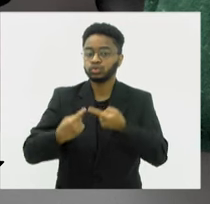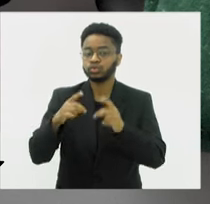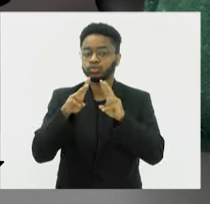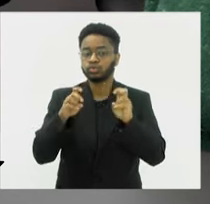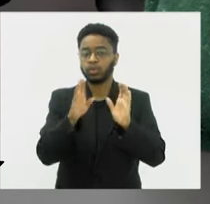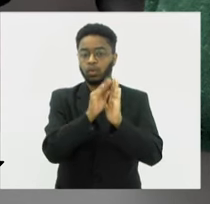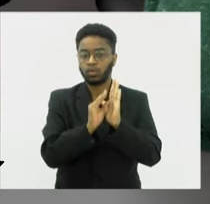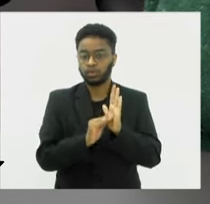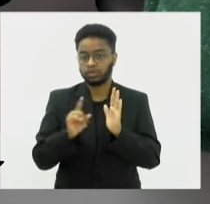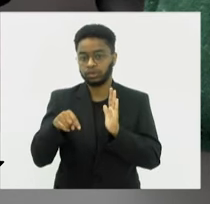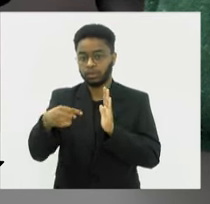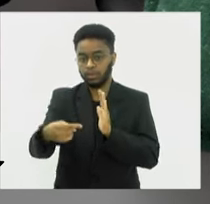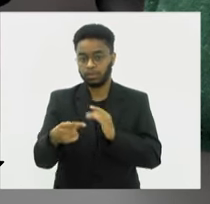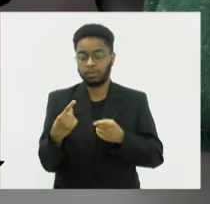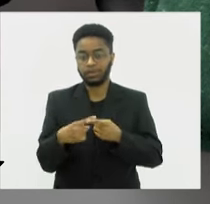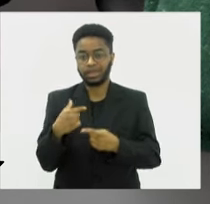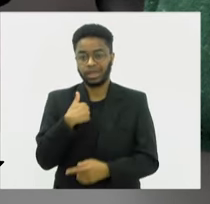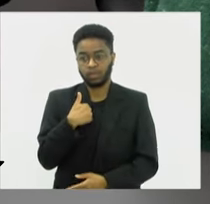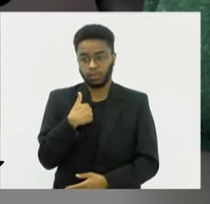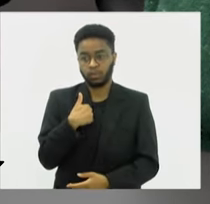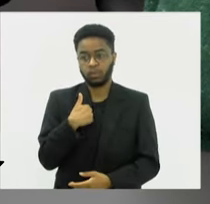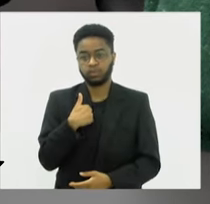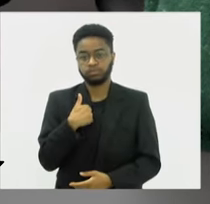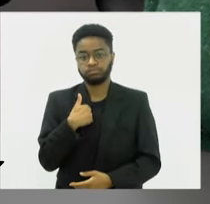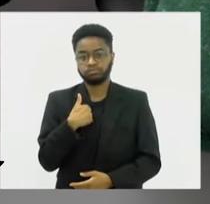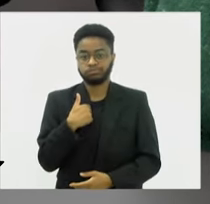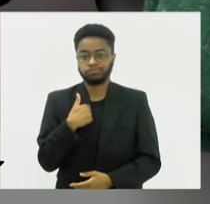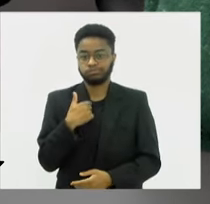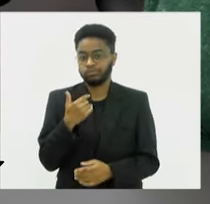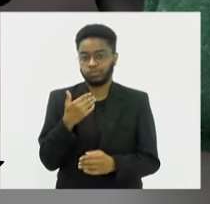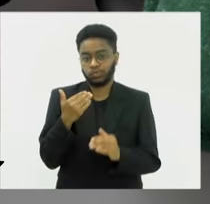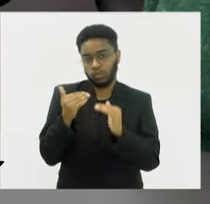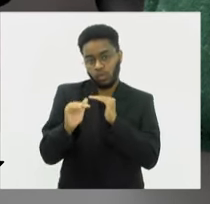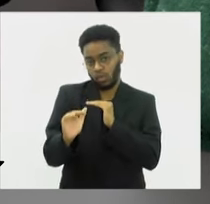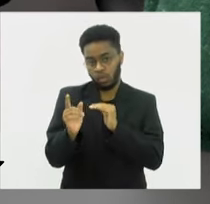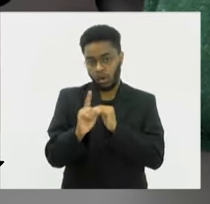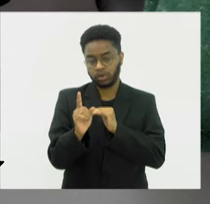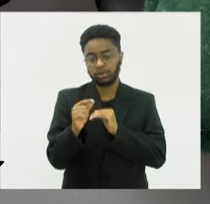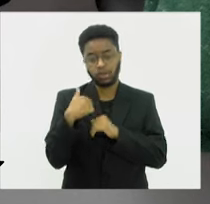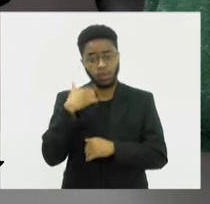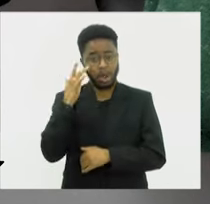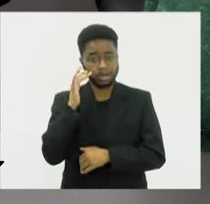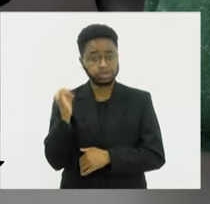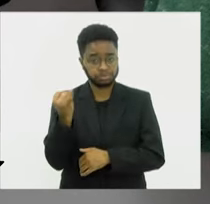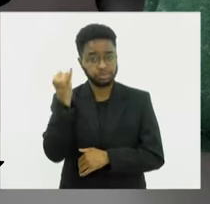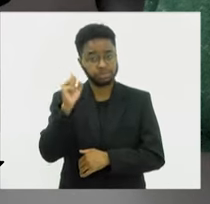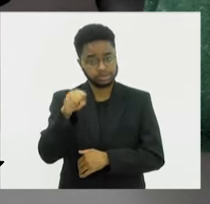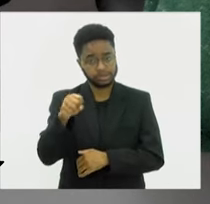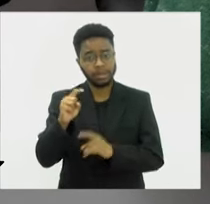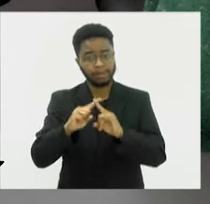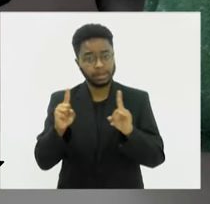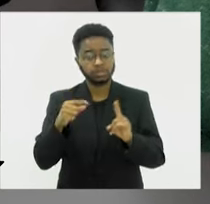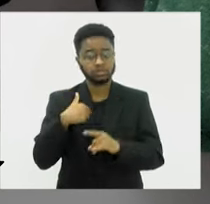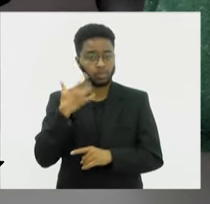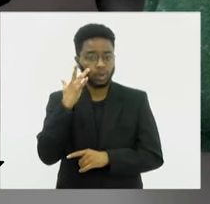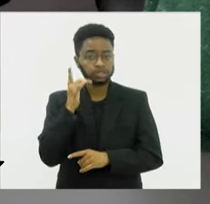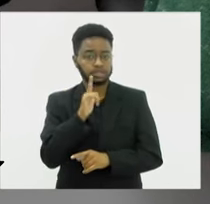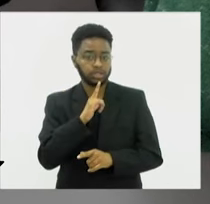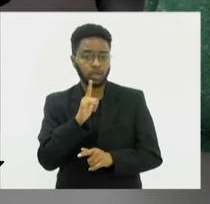que eu, particularmente, não me convenci desse recorte, não que não seja relevante, mas eu acho que ele é tão relevante quanto